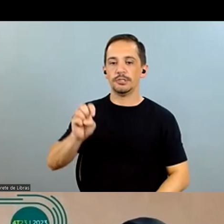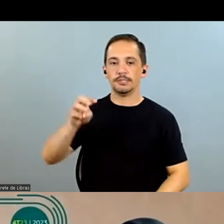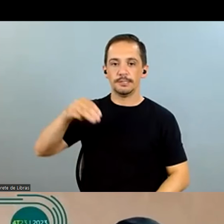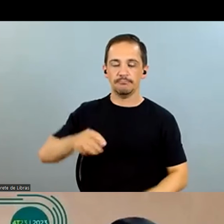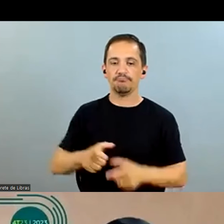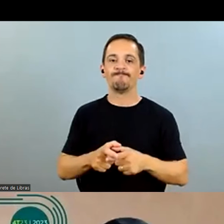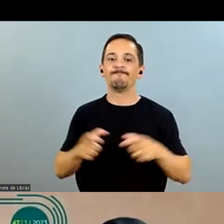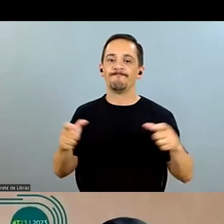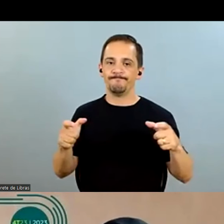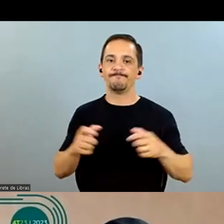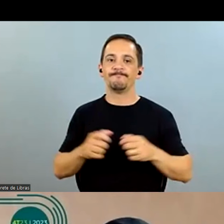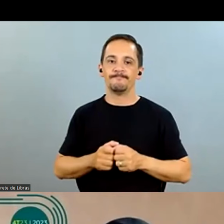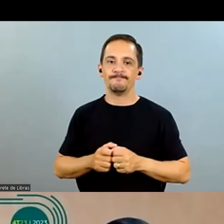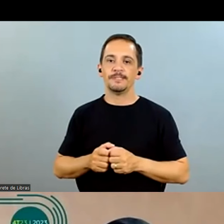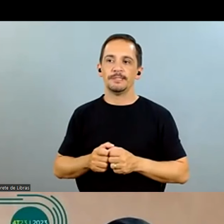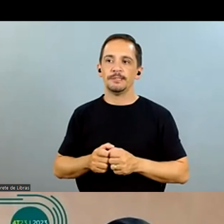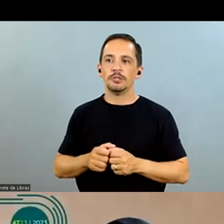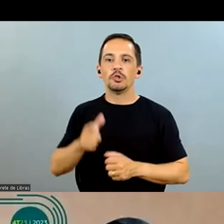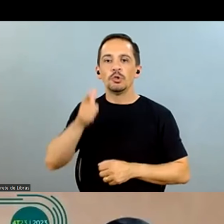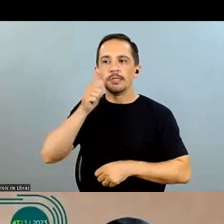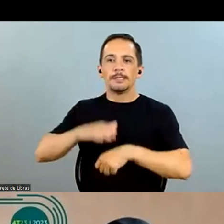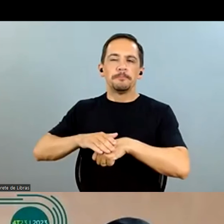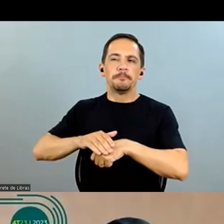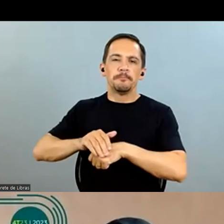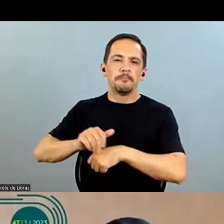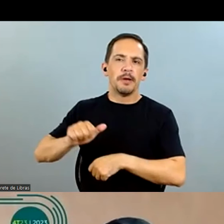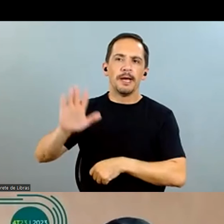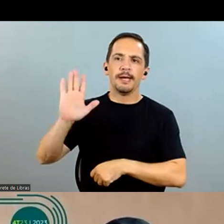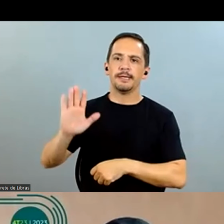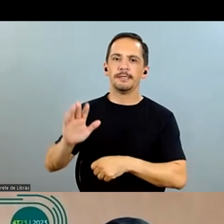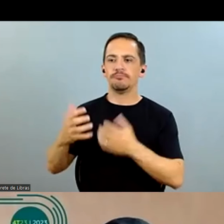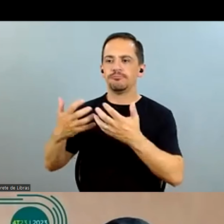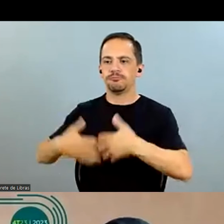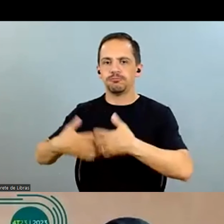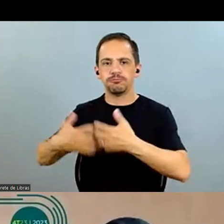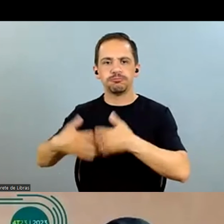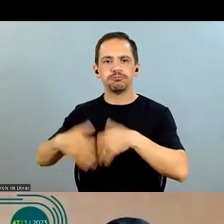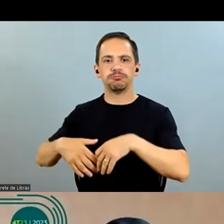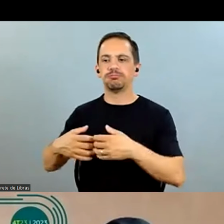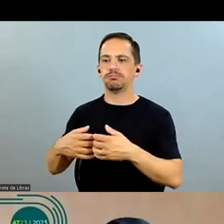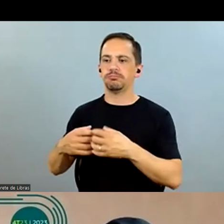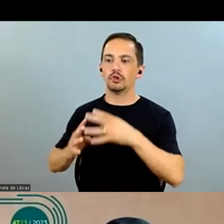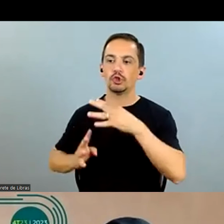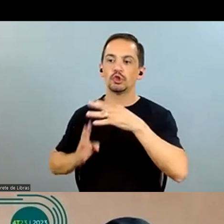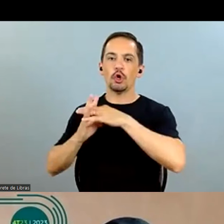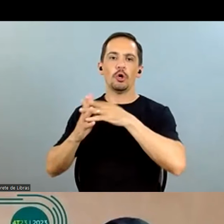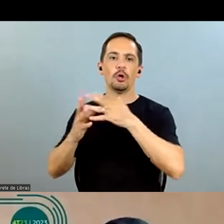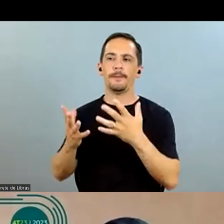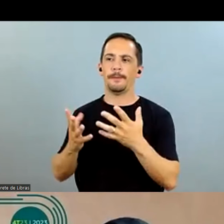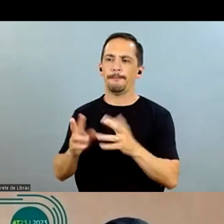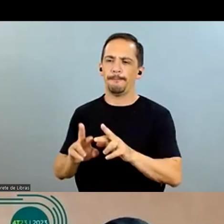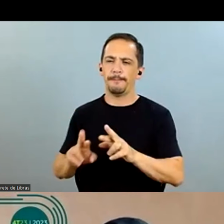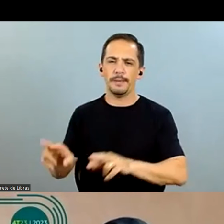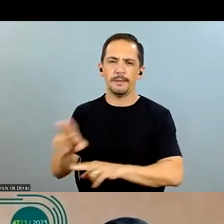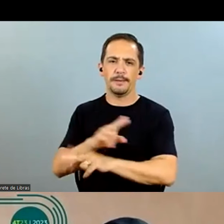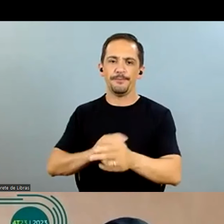mais competentes em termos de de de de equipamentos de última geração é escala Então os investimentos